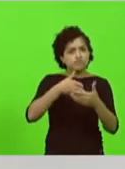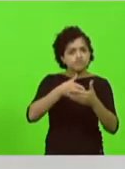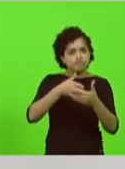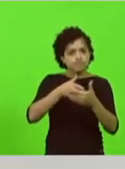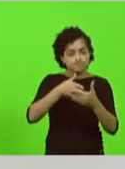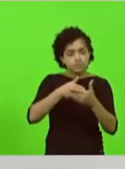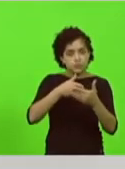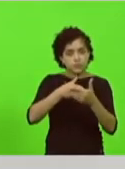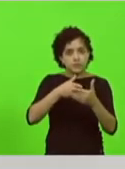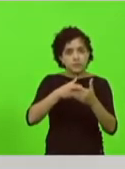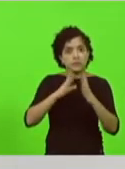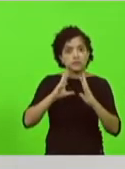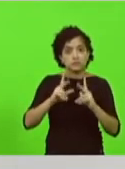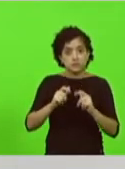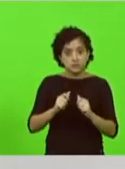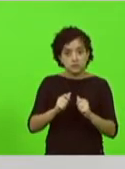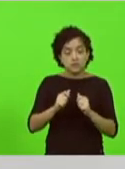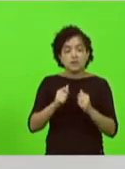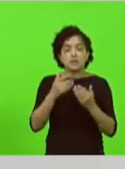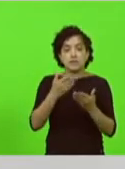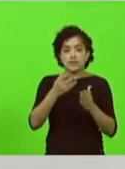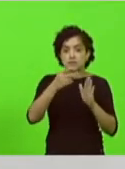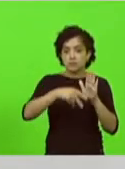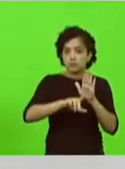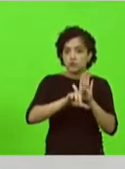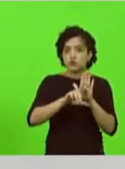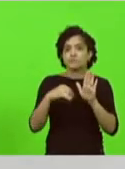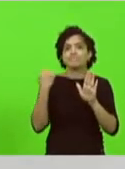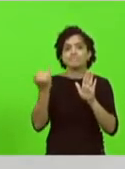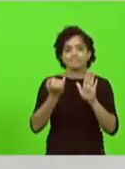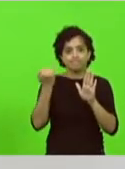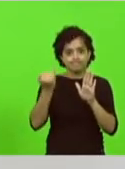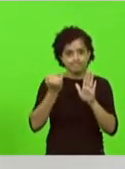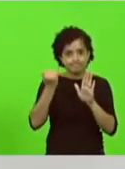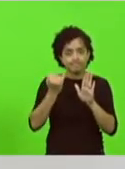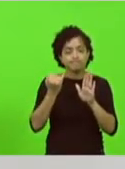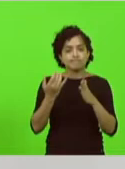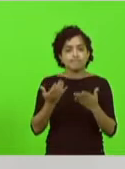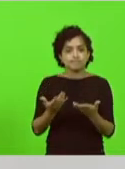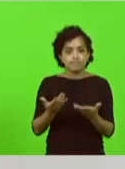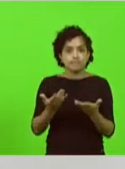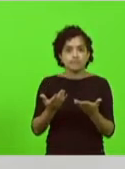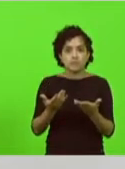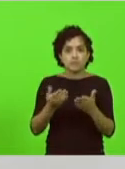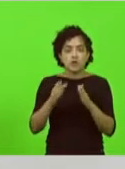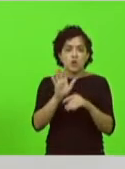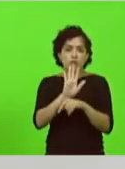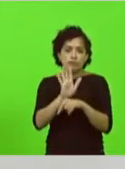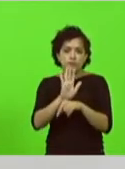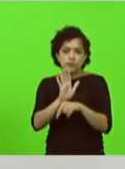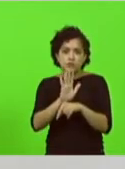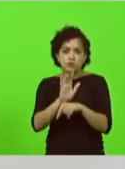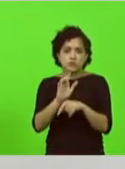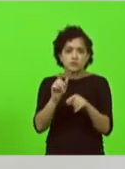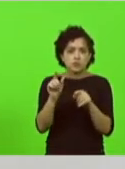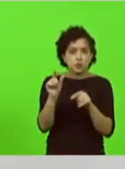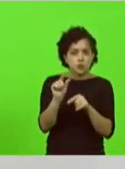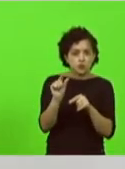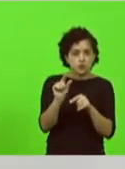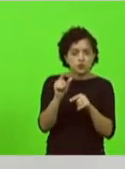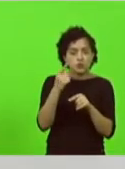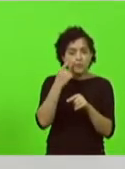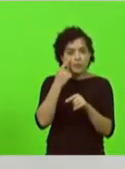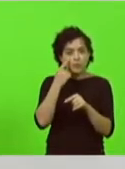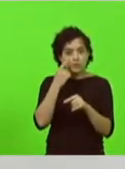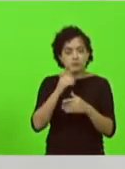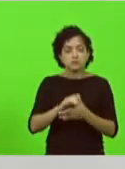sanitário. Projeto esse importantíssimo para a cidade de Joinville. É um videozinho, acho que de poucos segundos ali, só para poder mostrar ali a